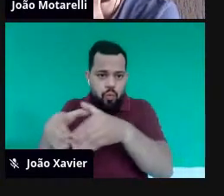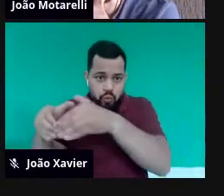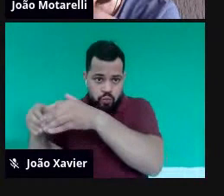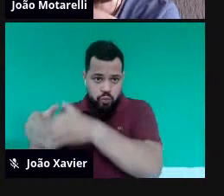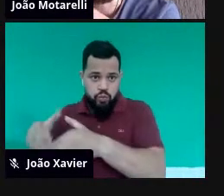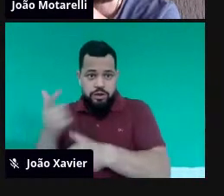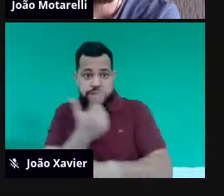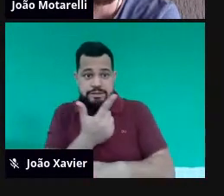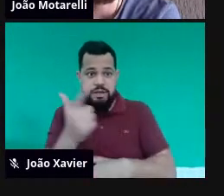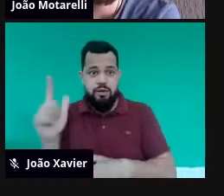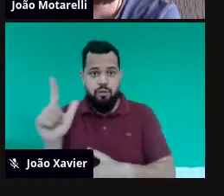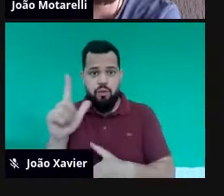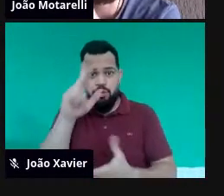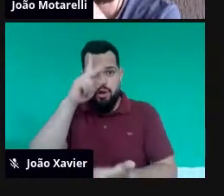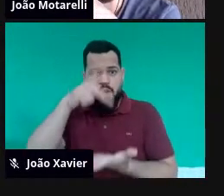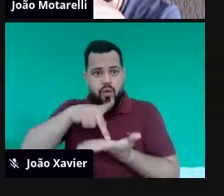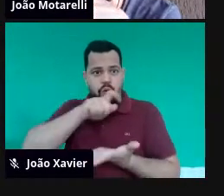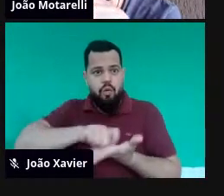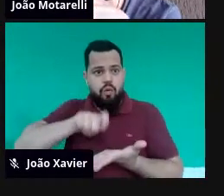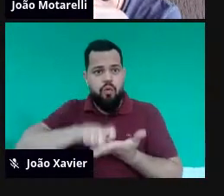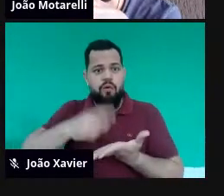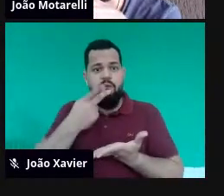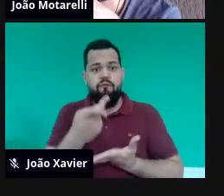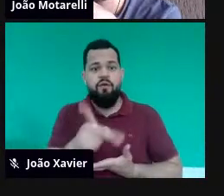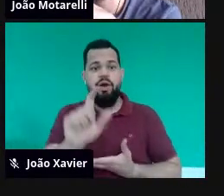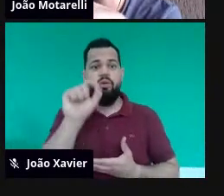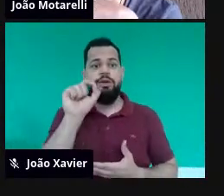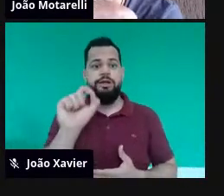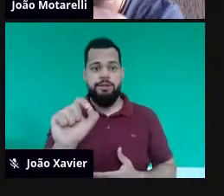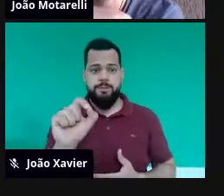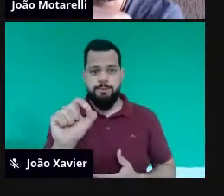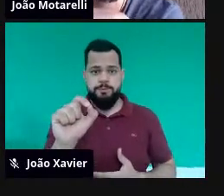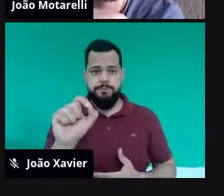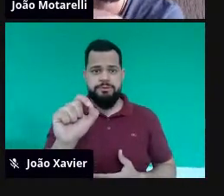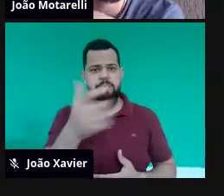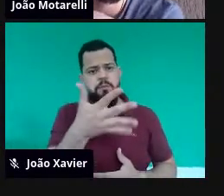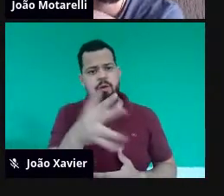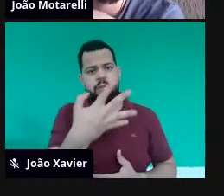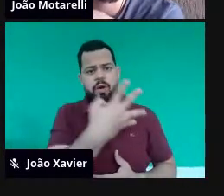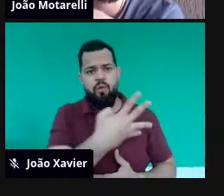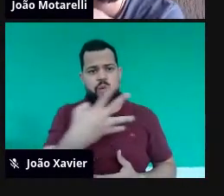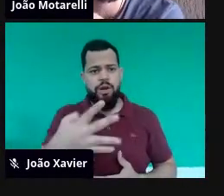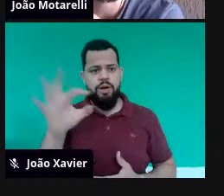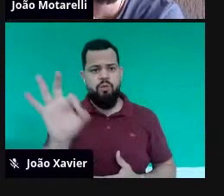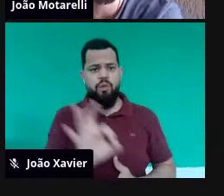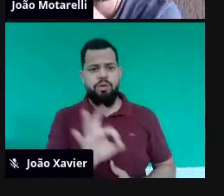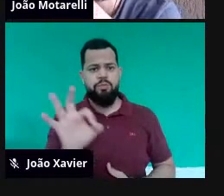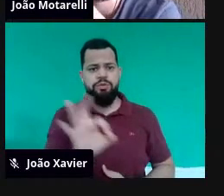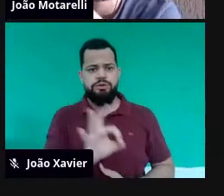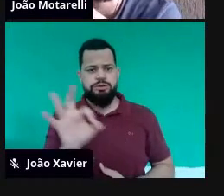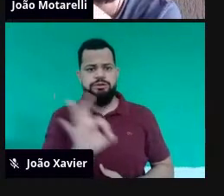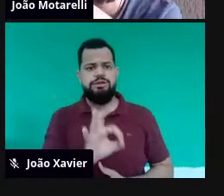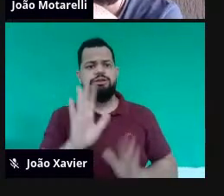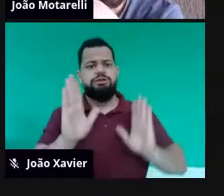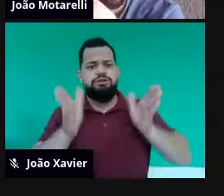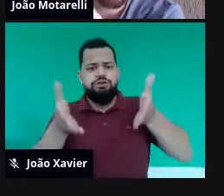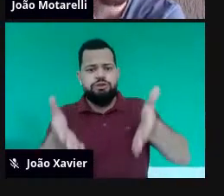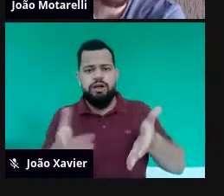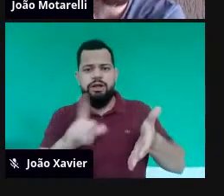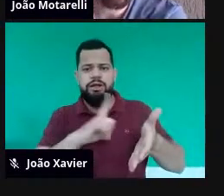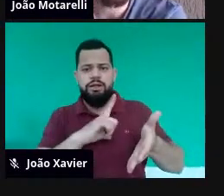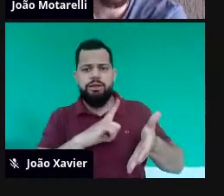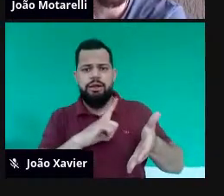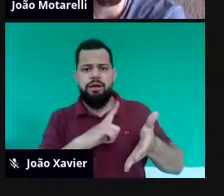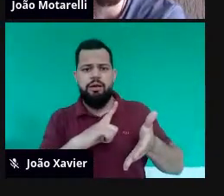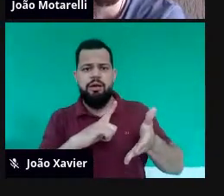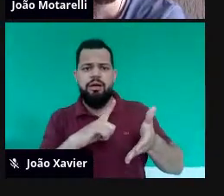outro autor, né, através de um estudo, verificou que 44% dos pacientes fisicamente ativos avaliados em seu estudo